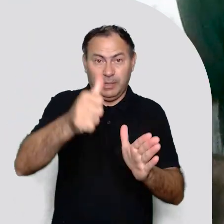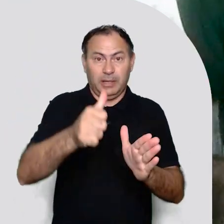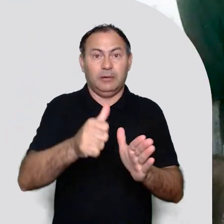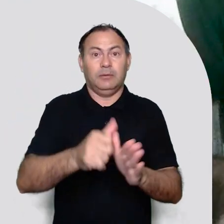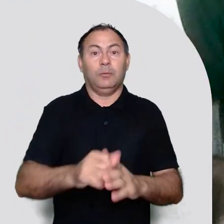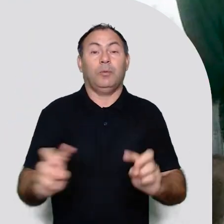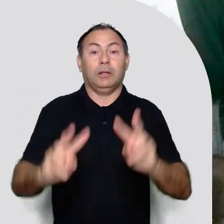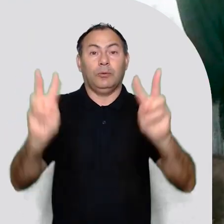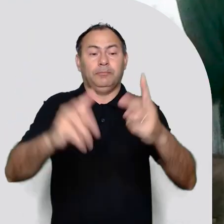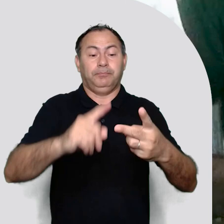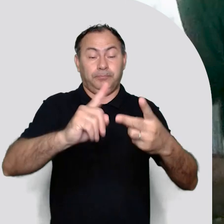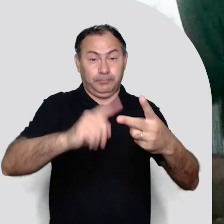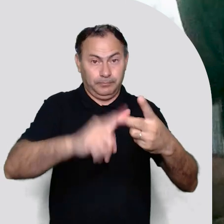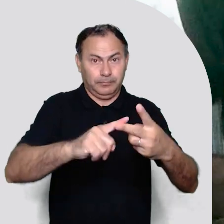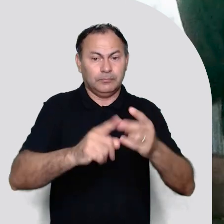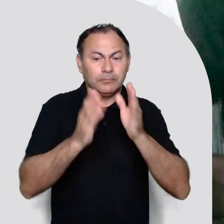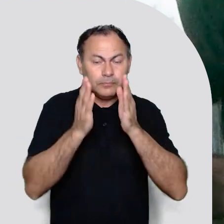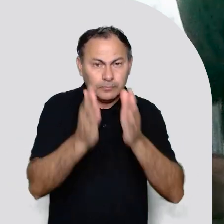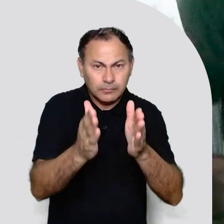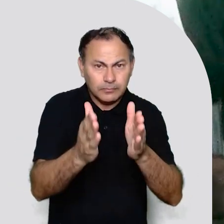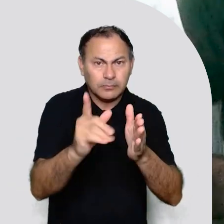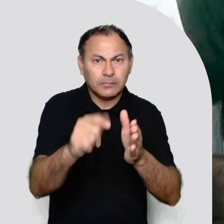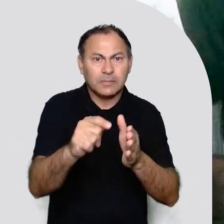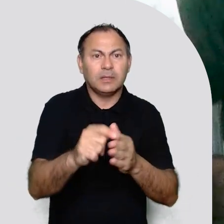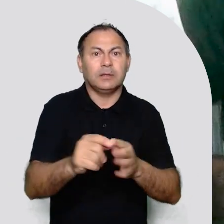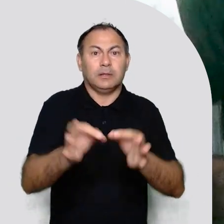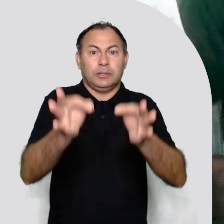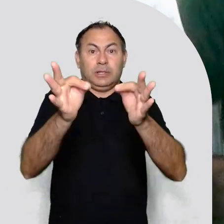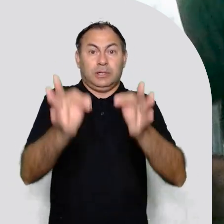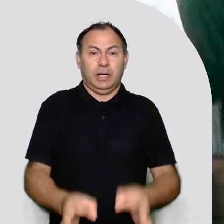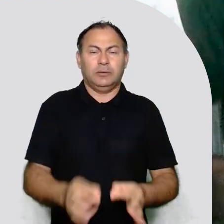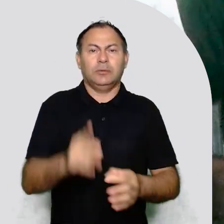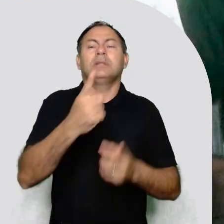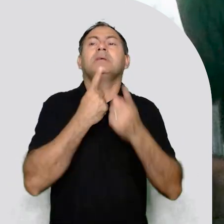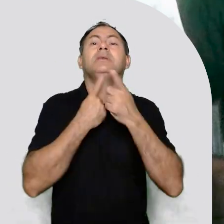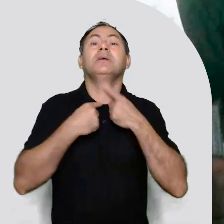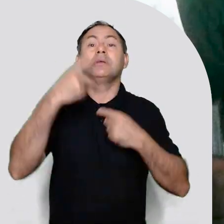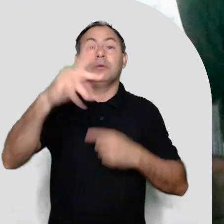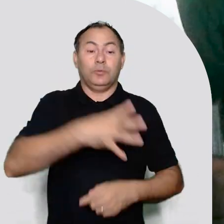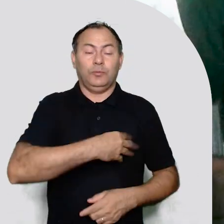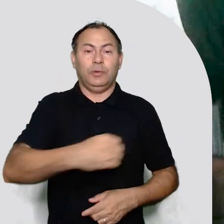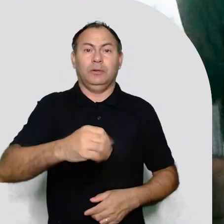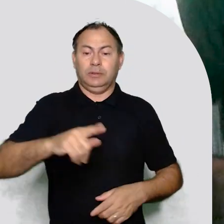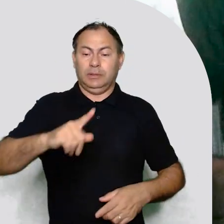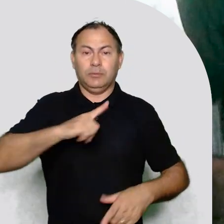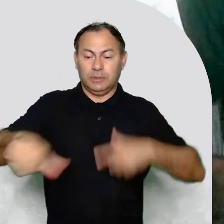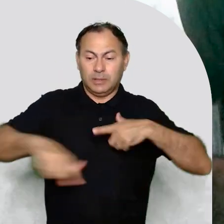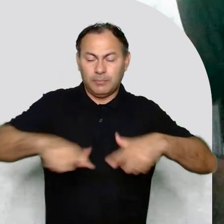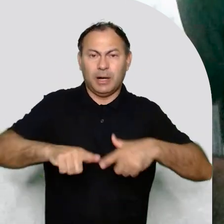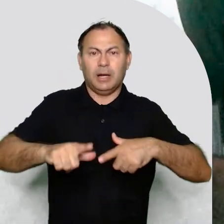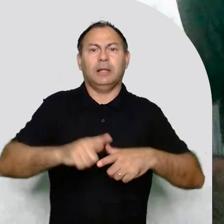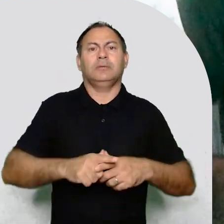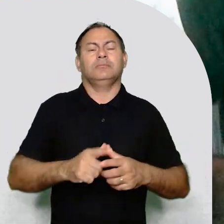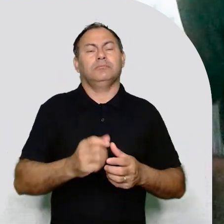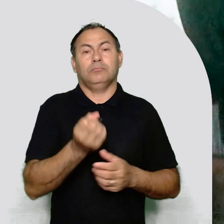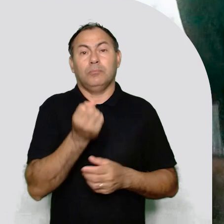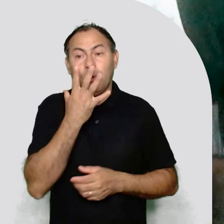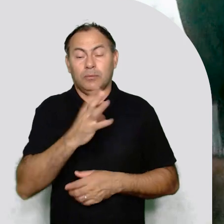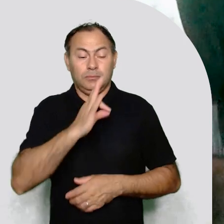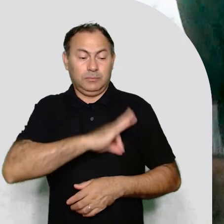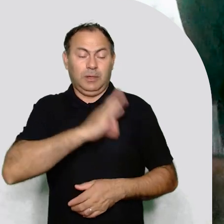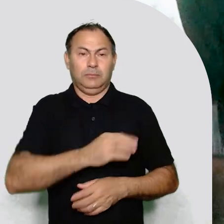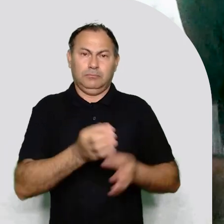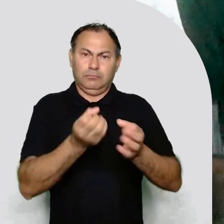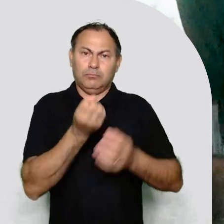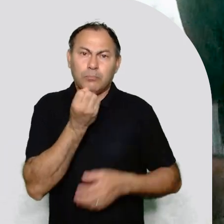princípio. 2, é o princípio da dignidade. Você deseja que seus filhos tenham empregos gratificantes, com